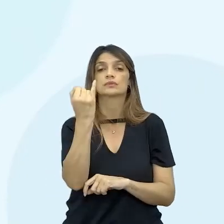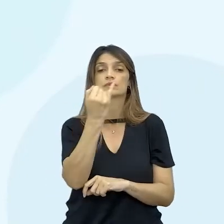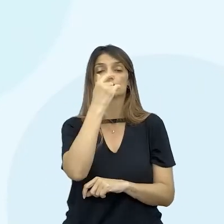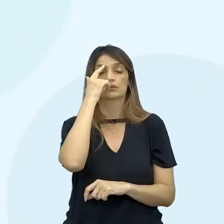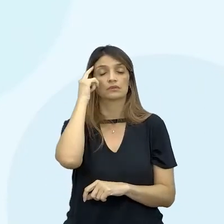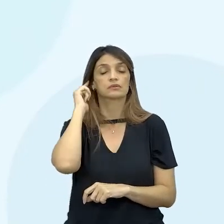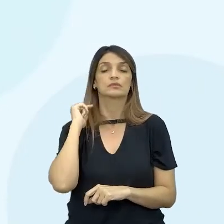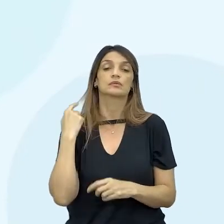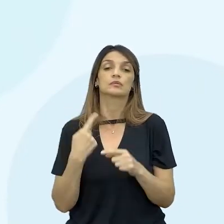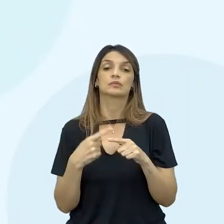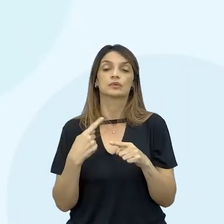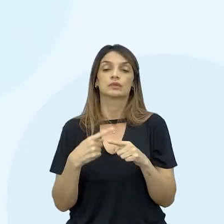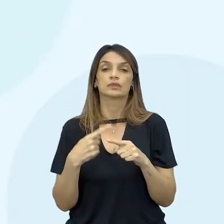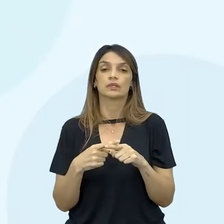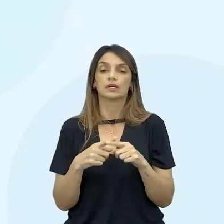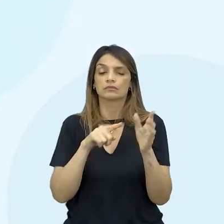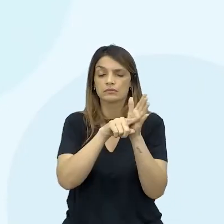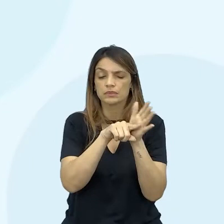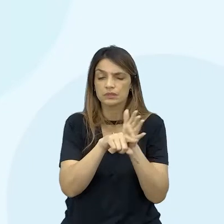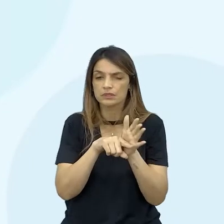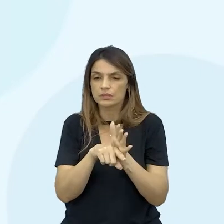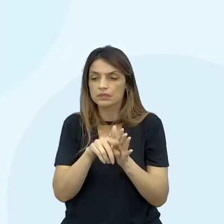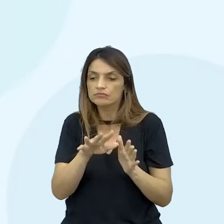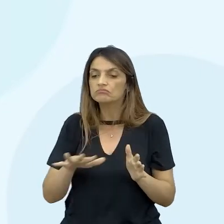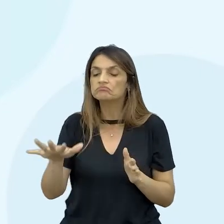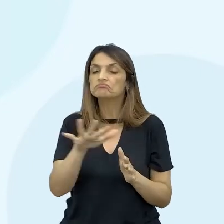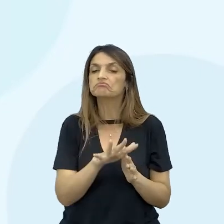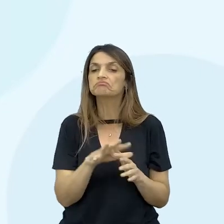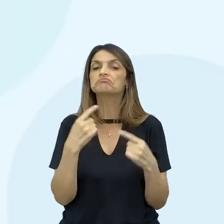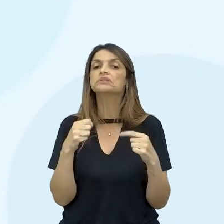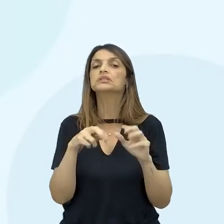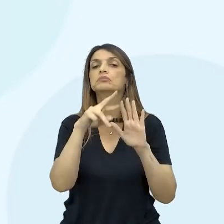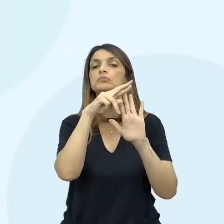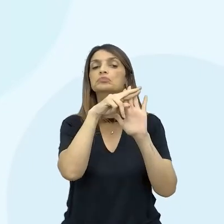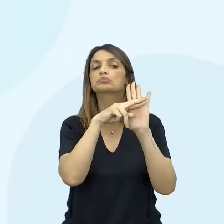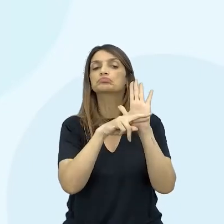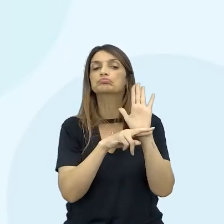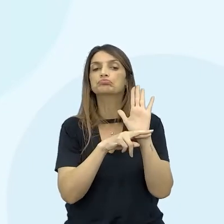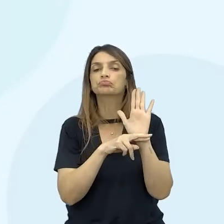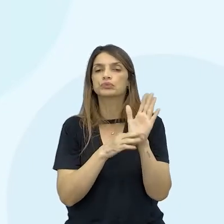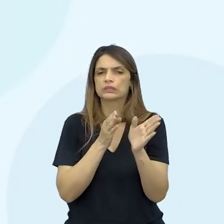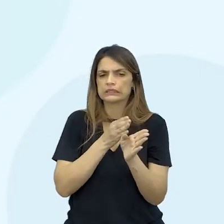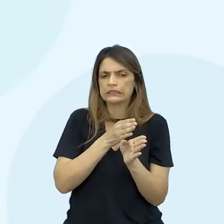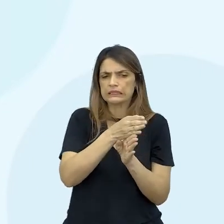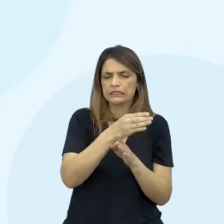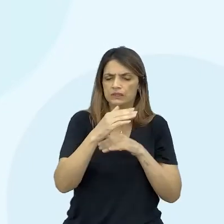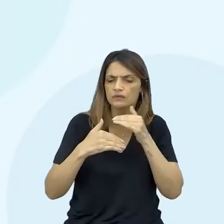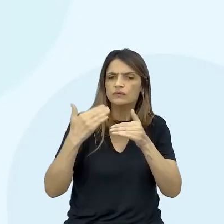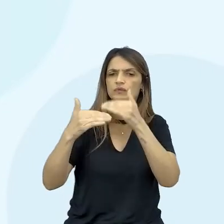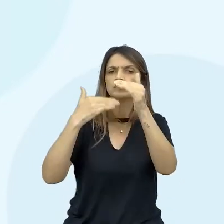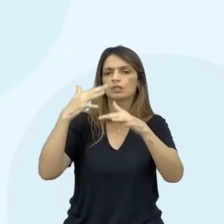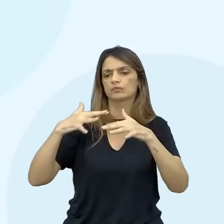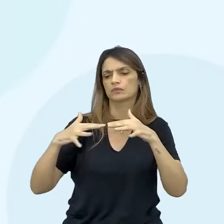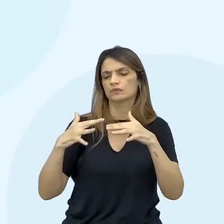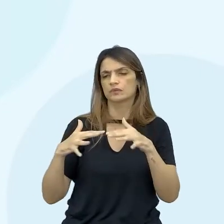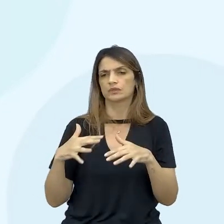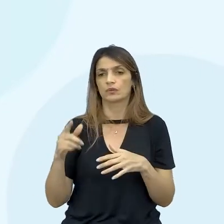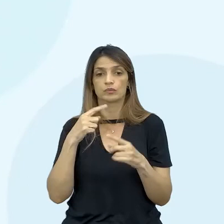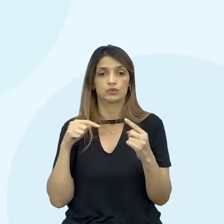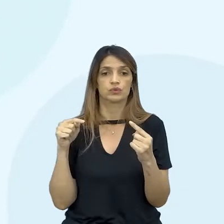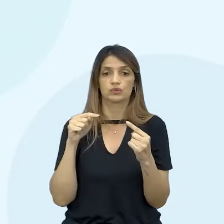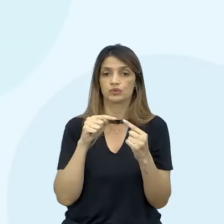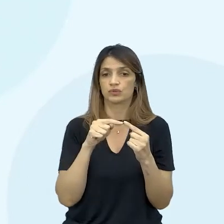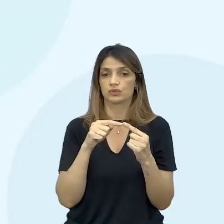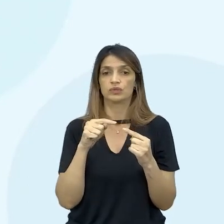porque para o estudo de meio, é importante seguir aí esse desenvolvimento, mobilização dos objetivos. É importante que o aluno